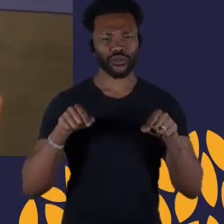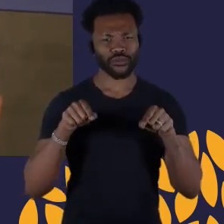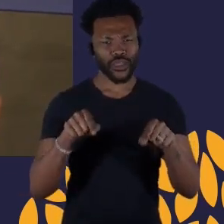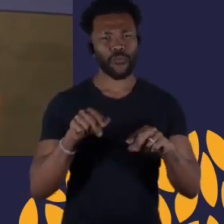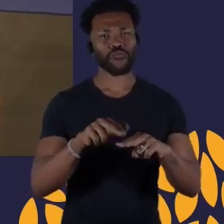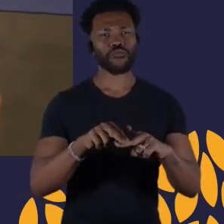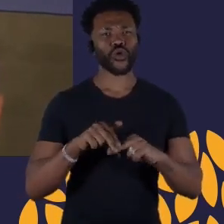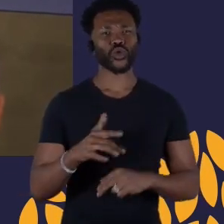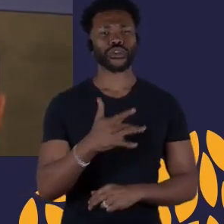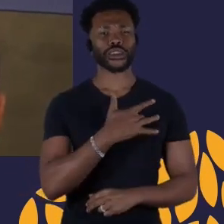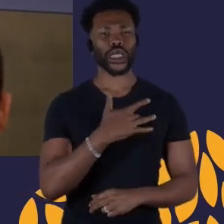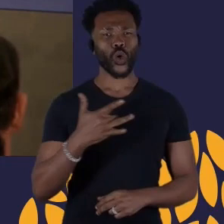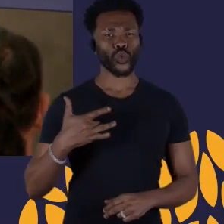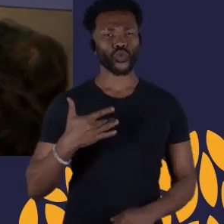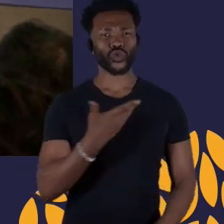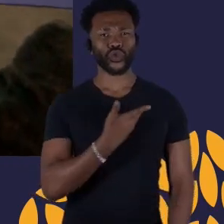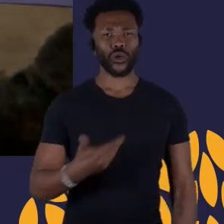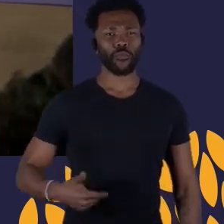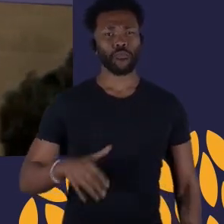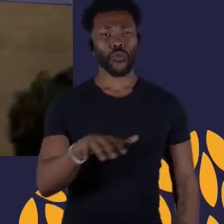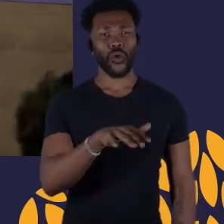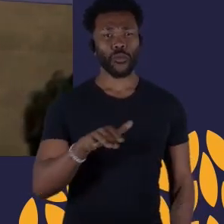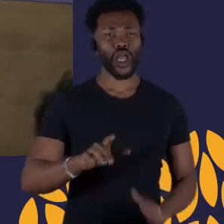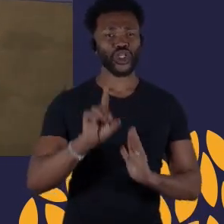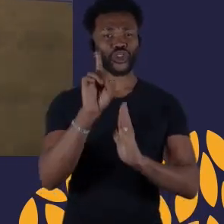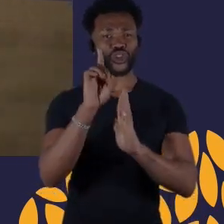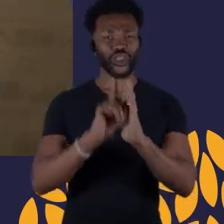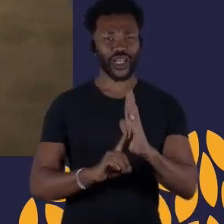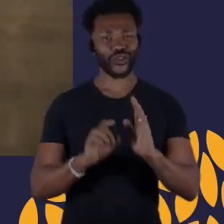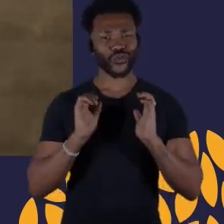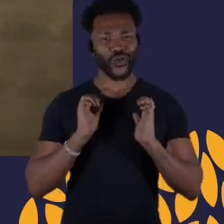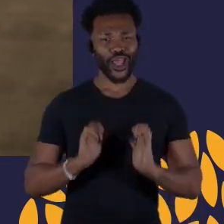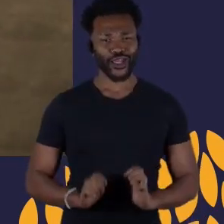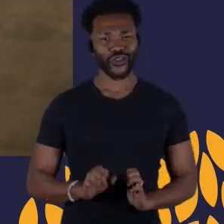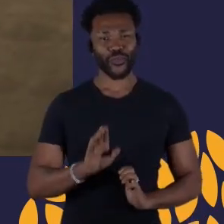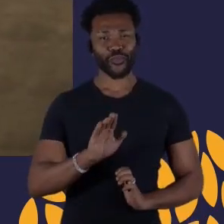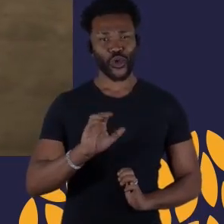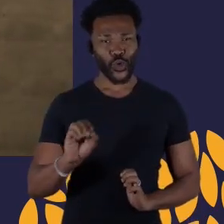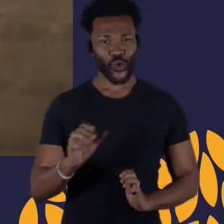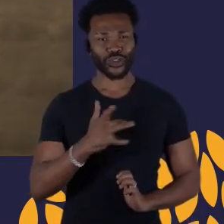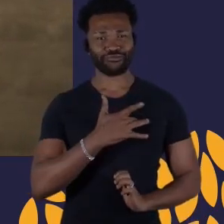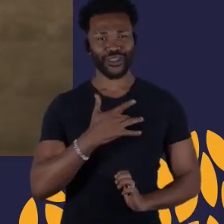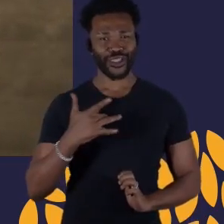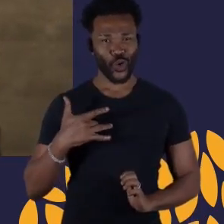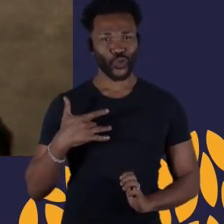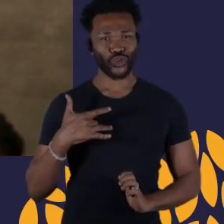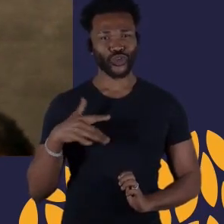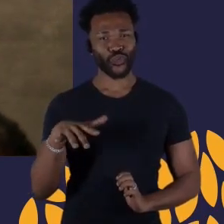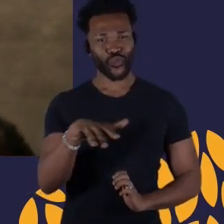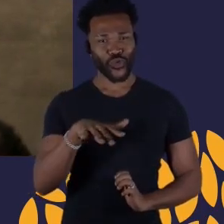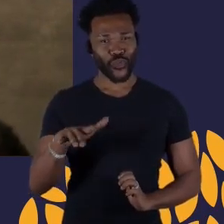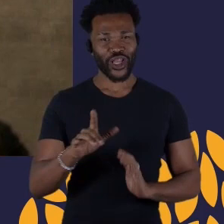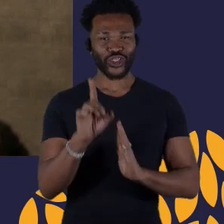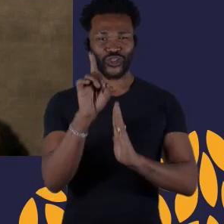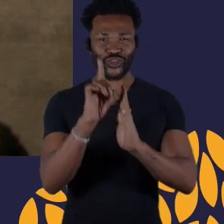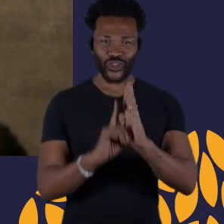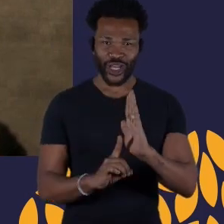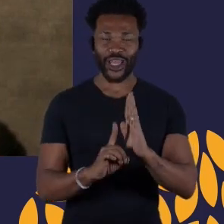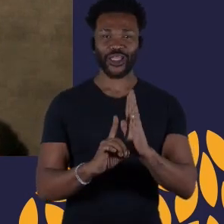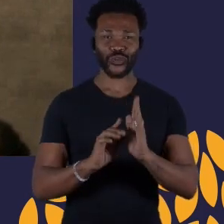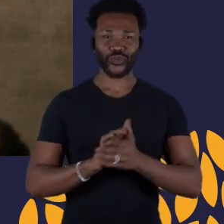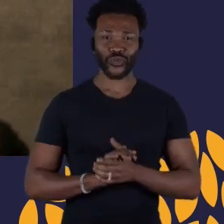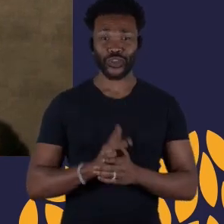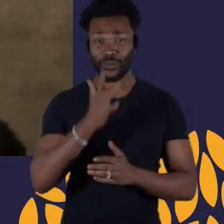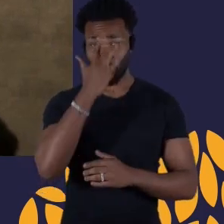pela saúde pública e os direitos e a bioética da saúde pública e direito dos